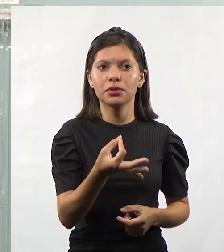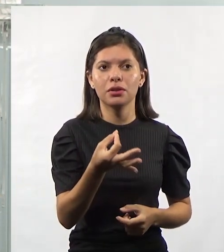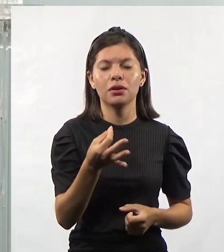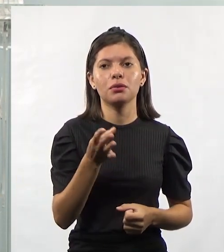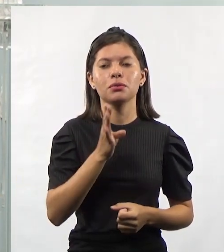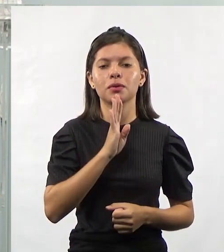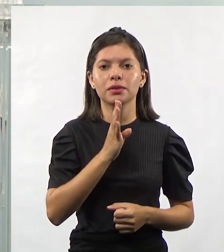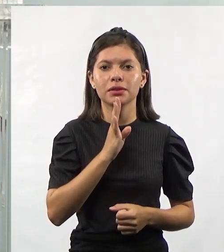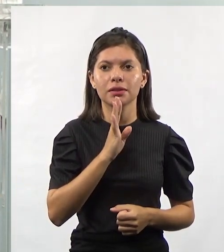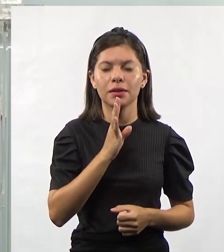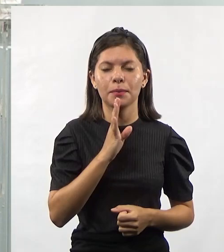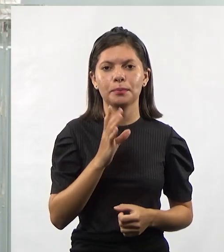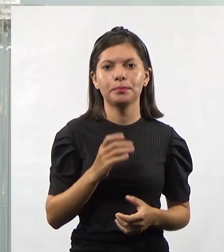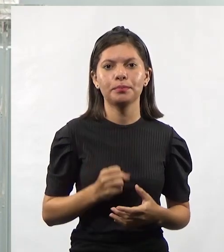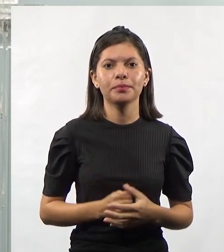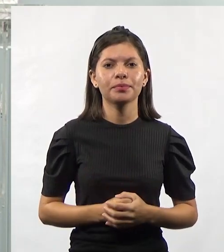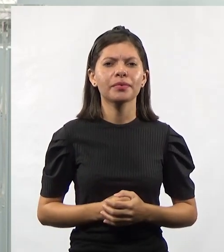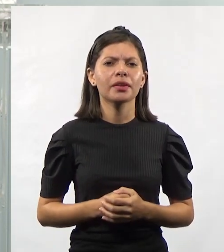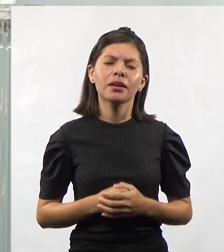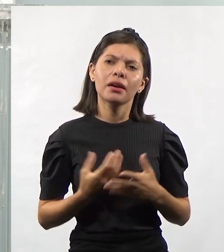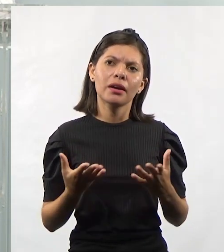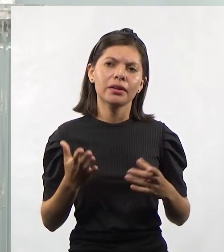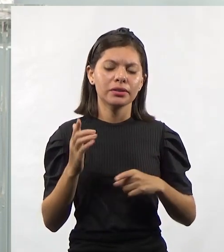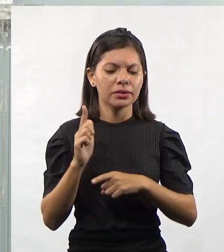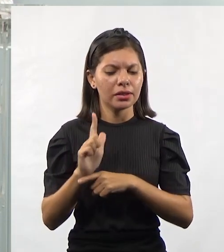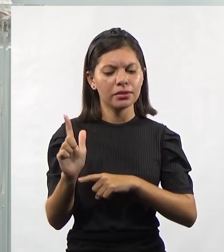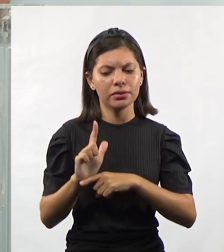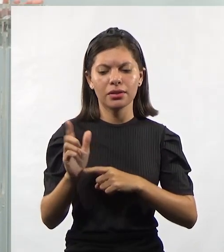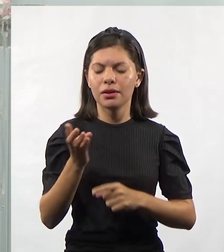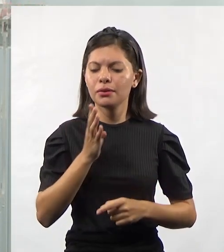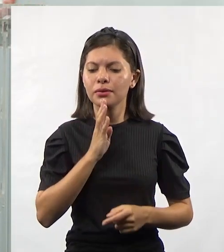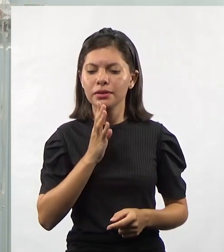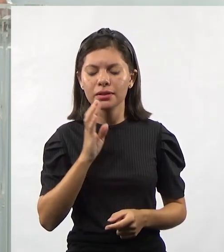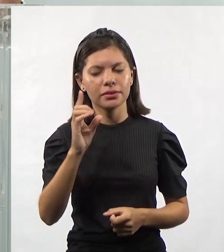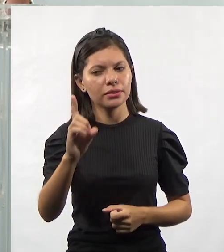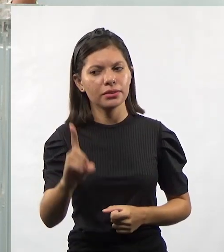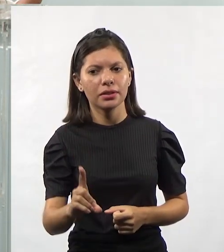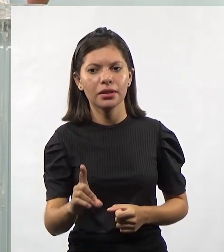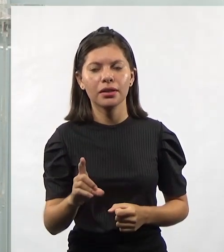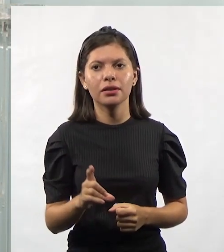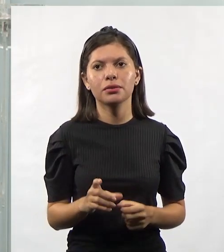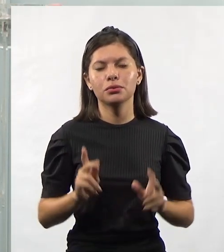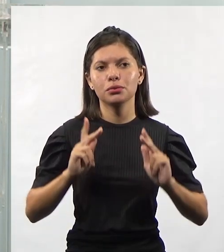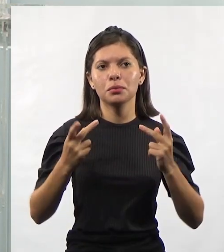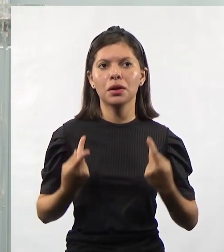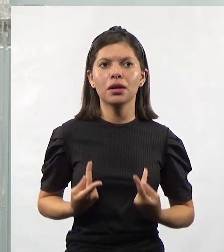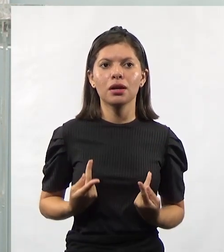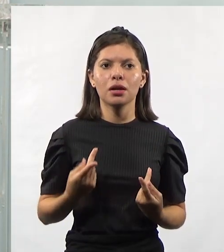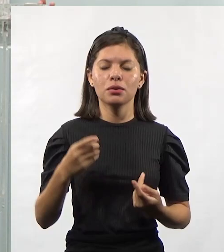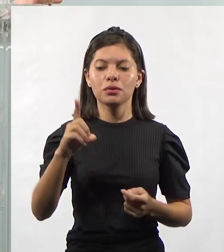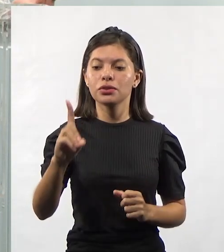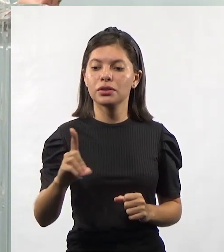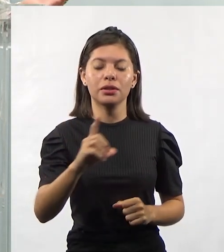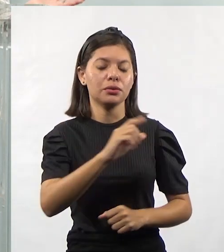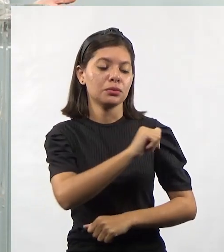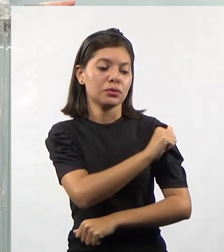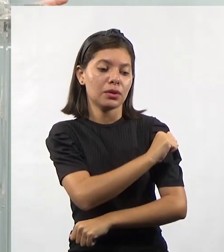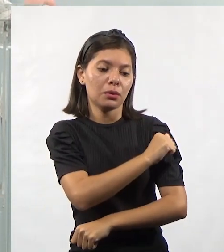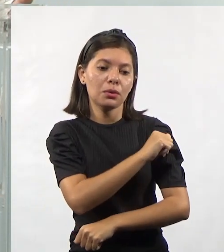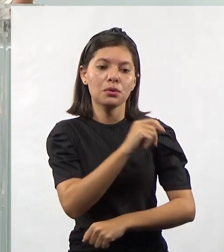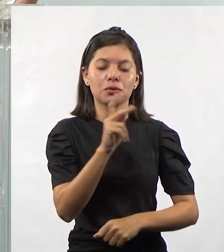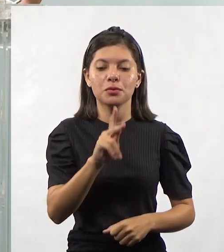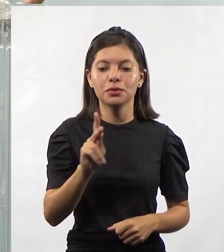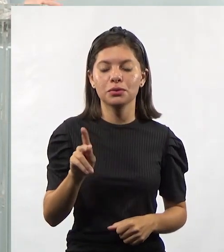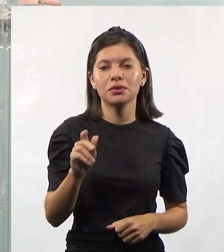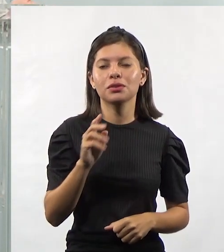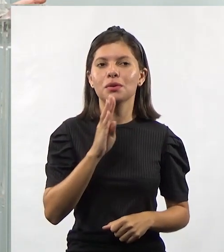ter voz, eles têm que ter opinião, eles têm que conhecer. Porque não adianta, a gestão da escola conhece quais são os direitos